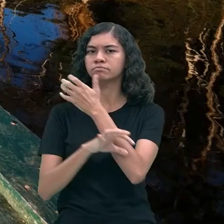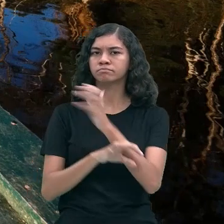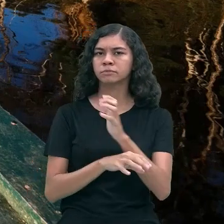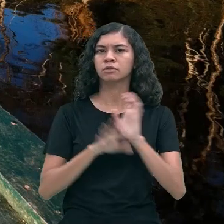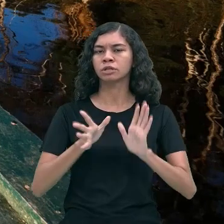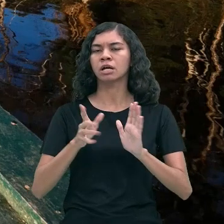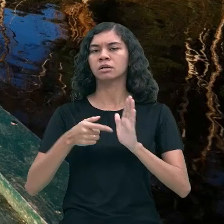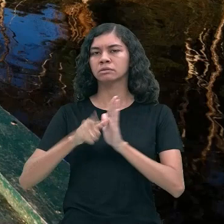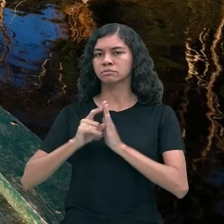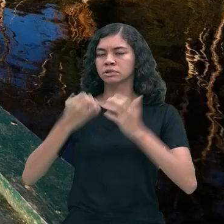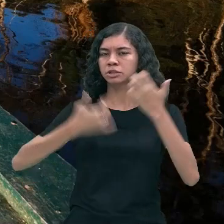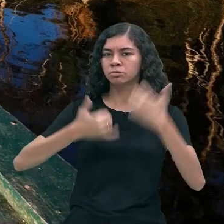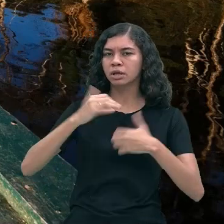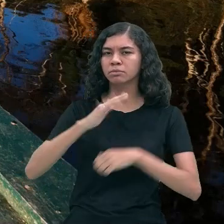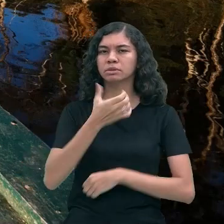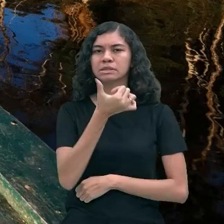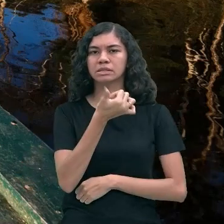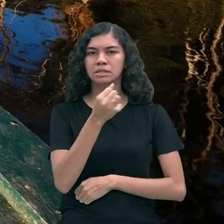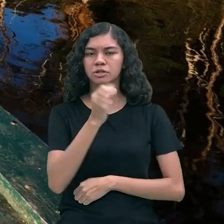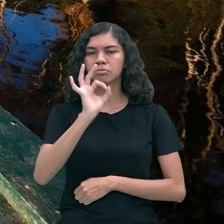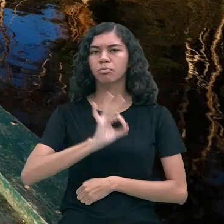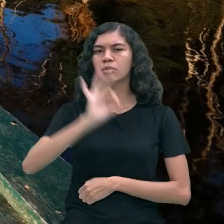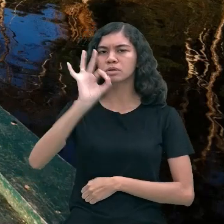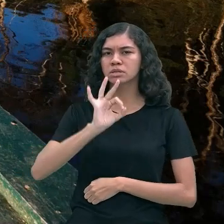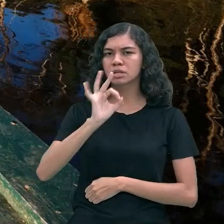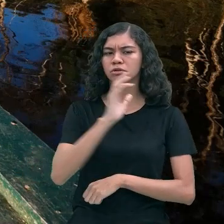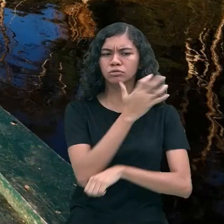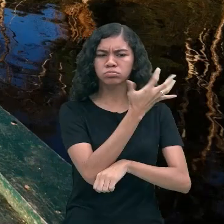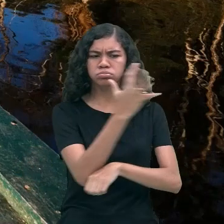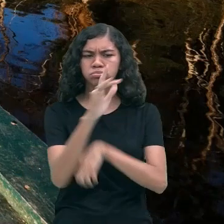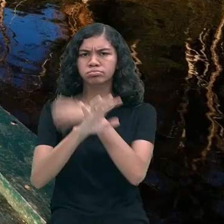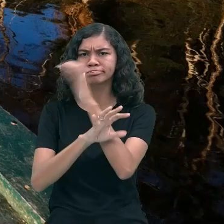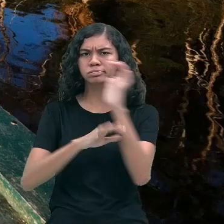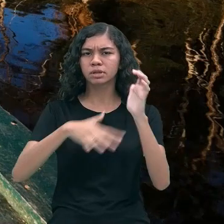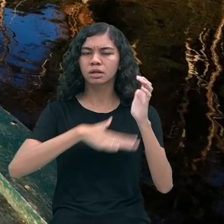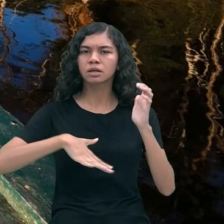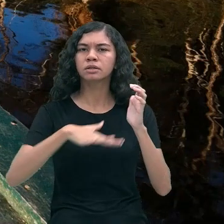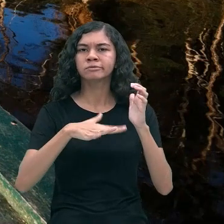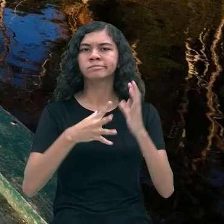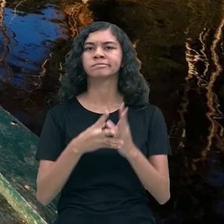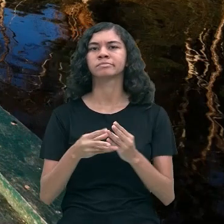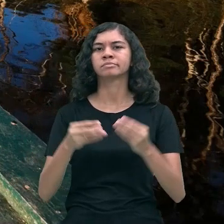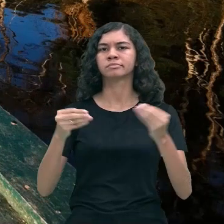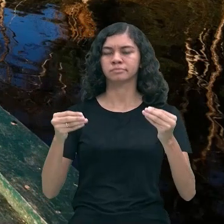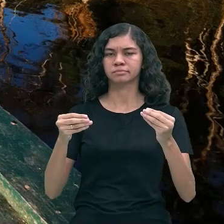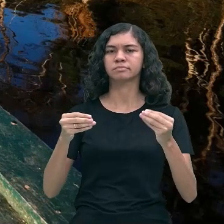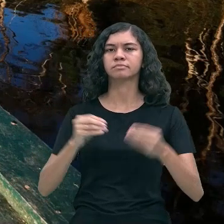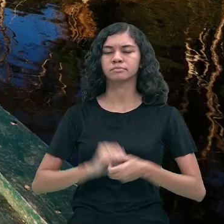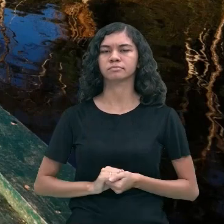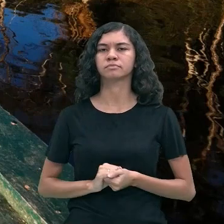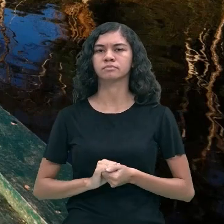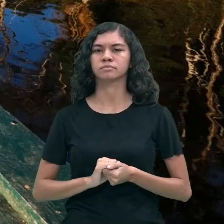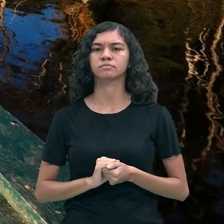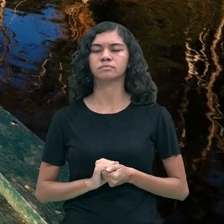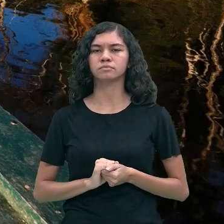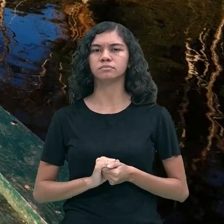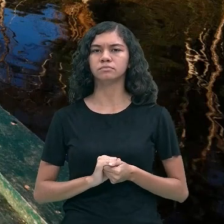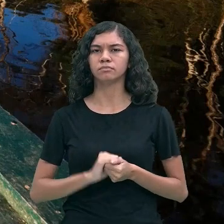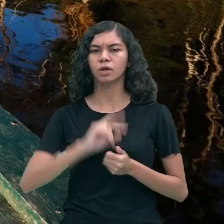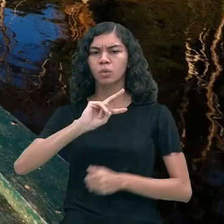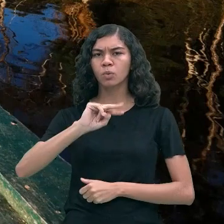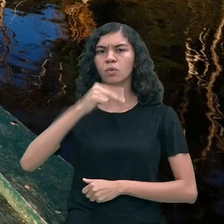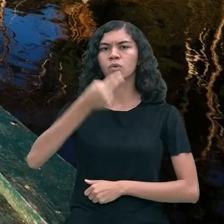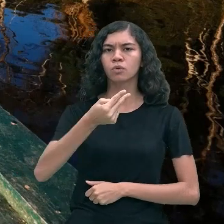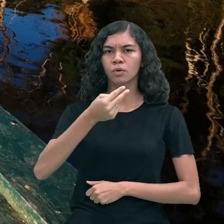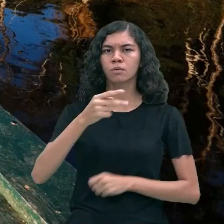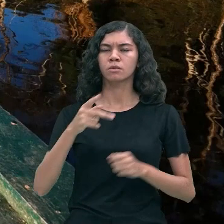cerca de 16% do seu território já sumiu. Lá, né, lembra, 2,5 vezes o estado de São Paulo é o tamanho da floresta